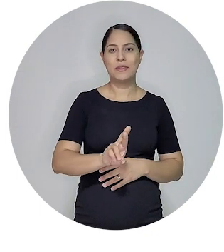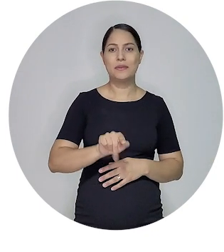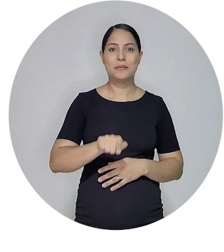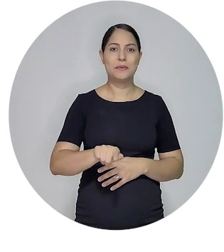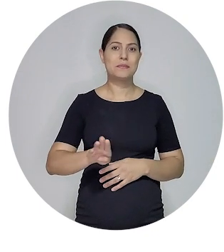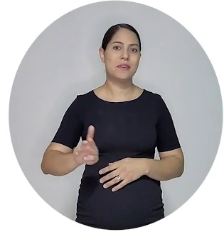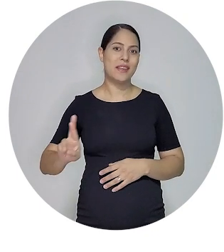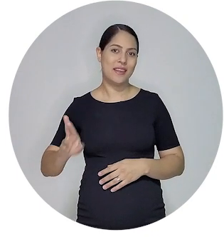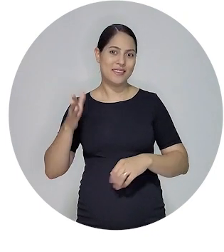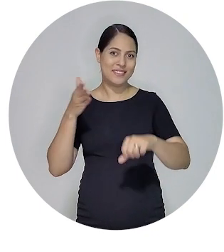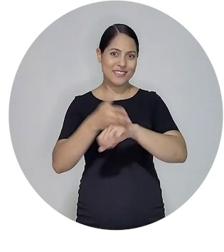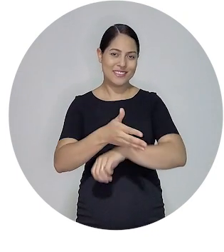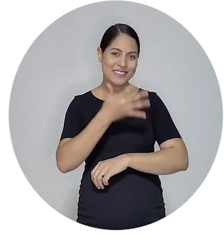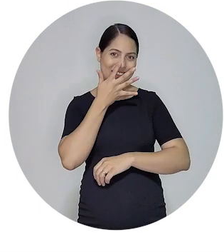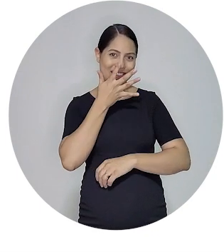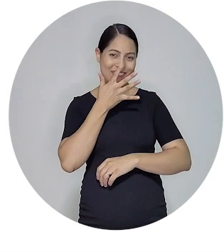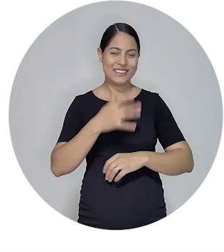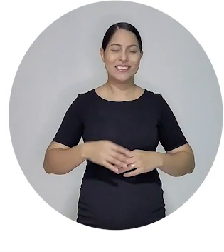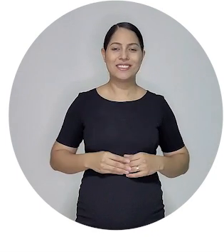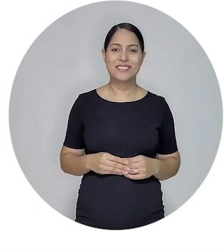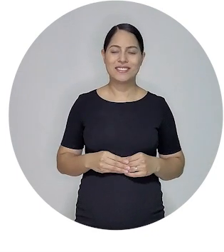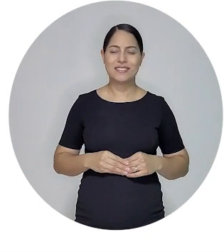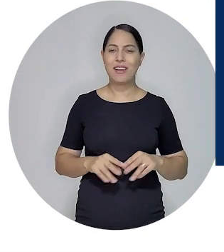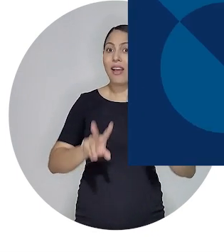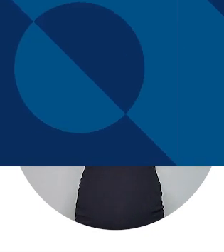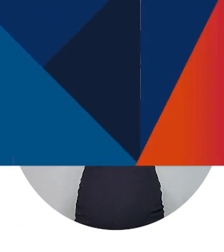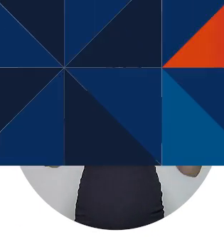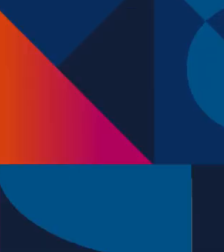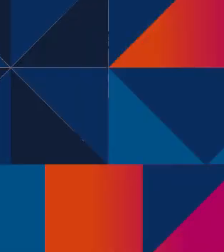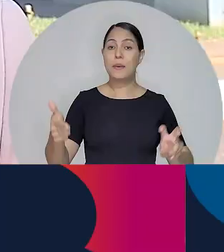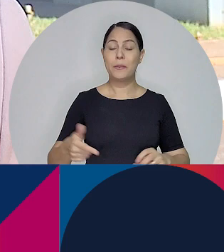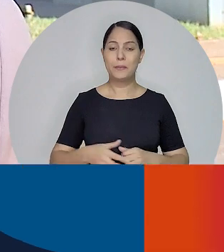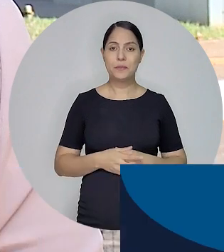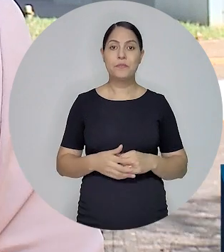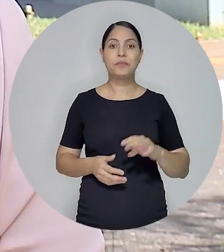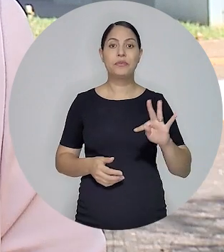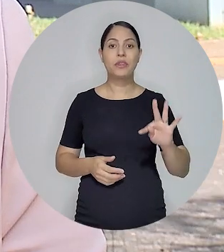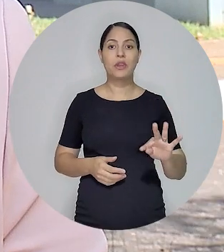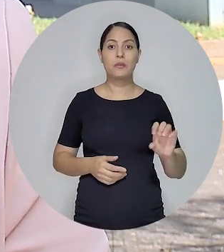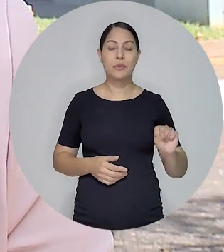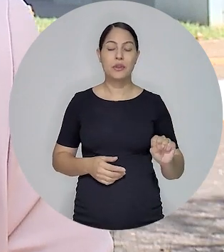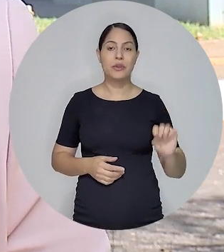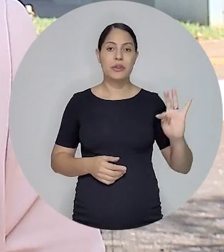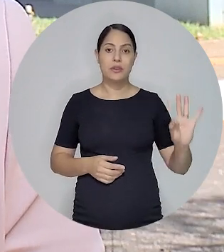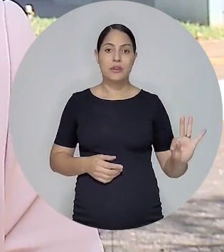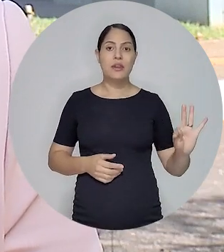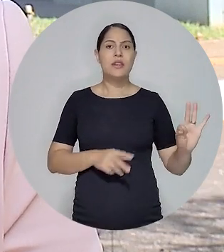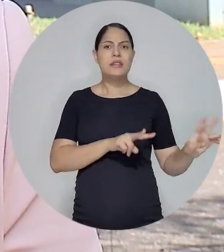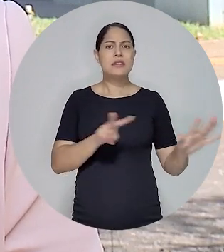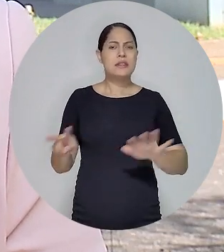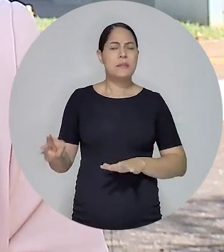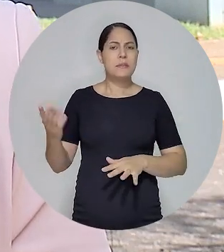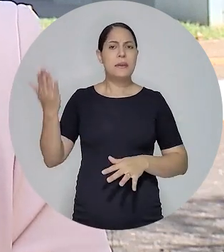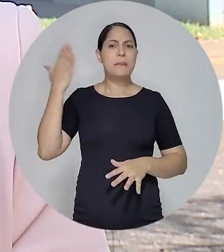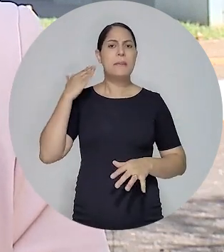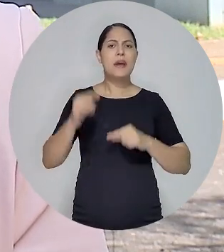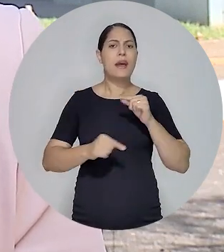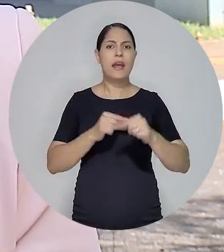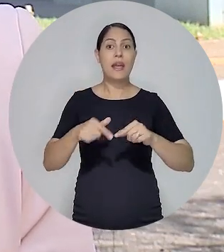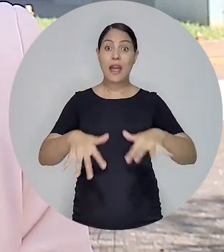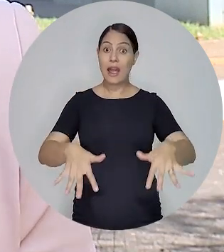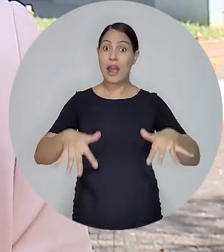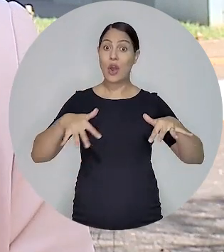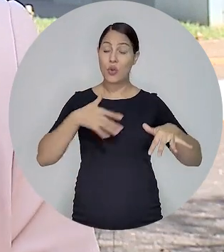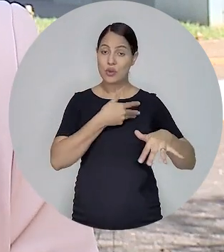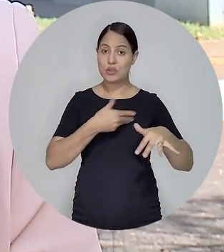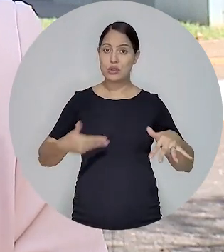site oab.org.br. Não deixe de conferir. Mudando de assunto, o Tribunal Superior do Trabalho realizou